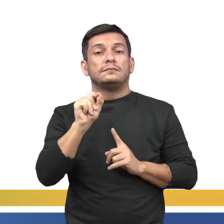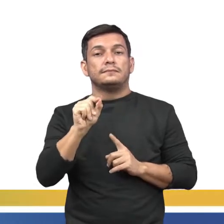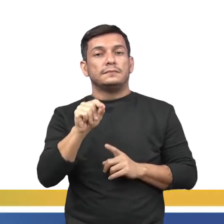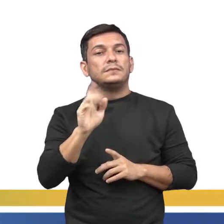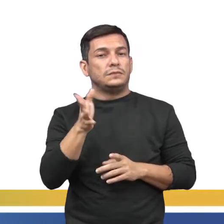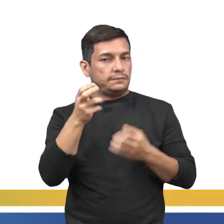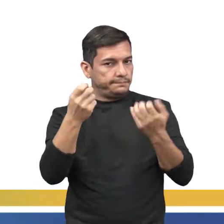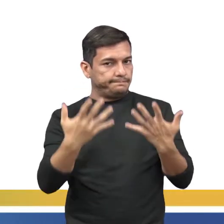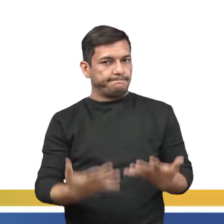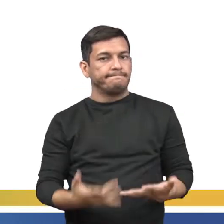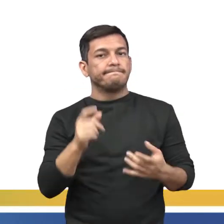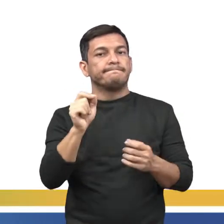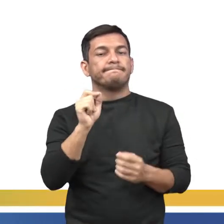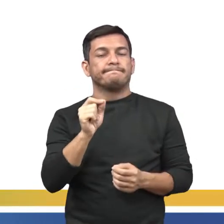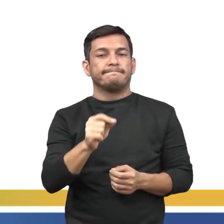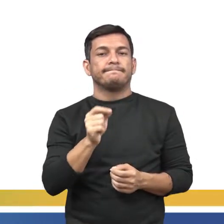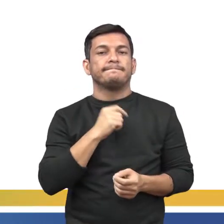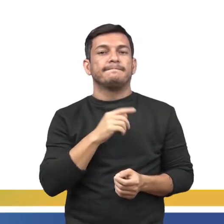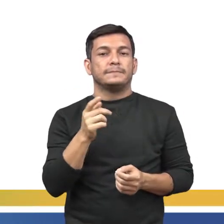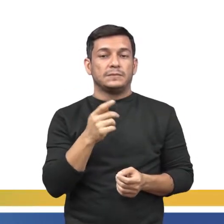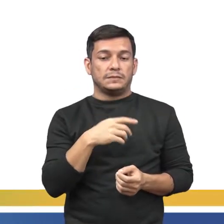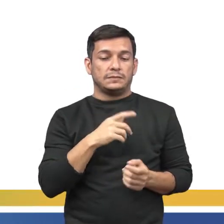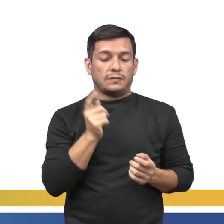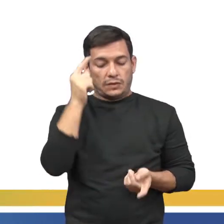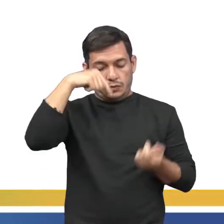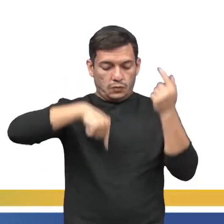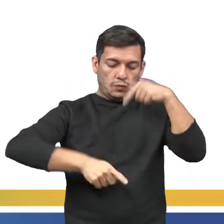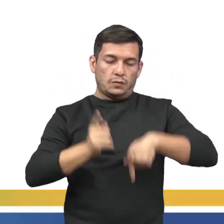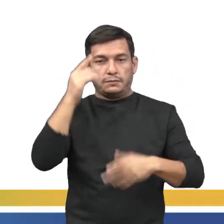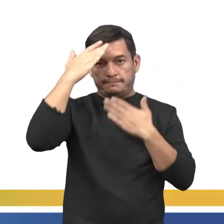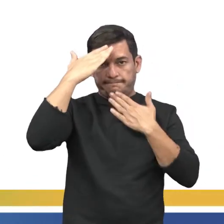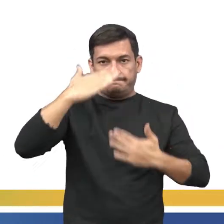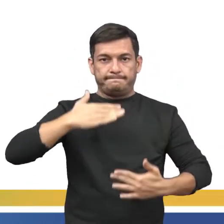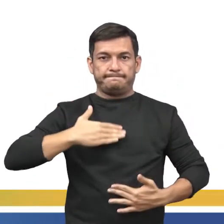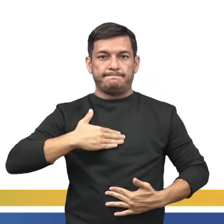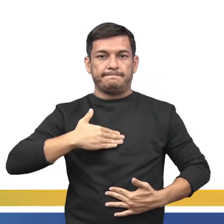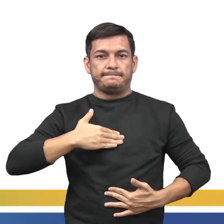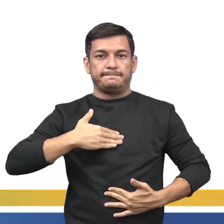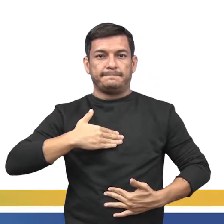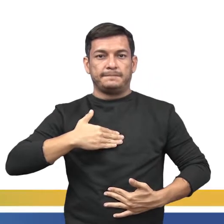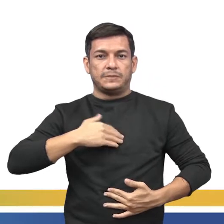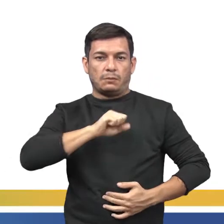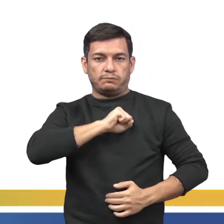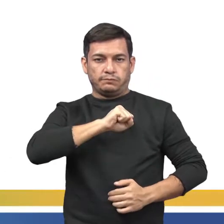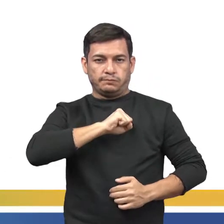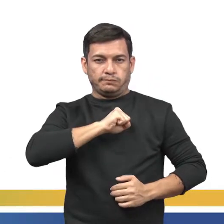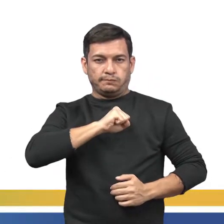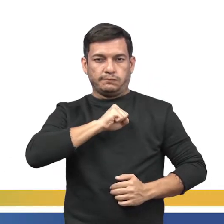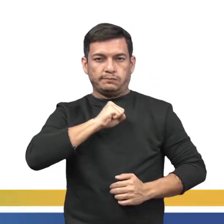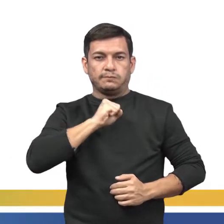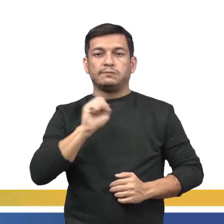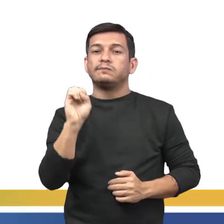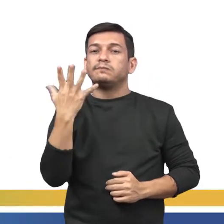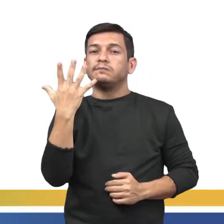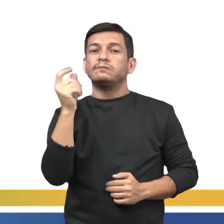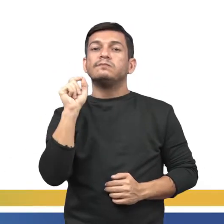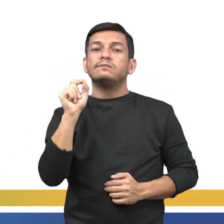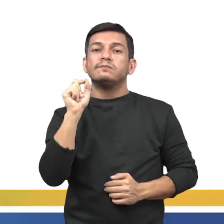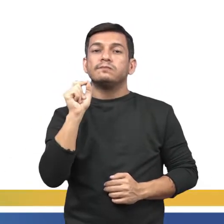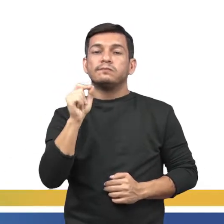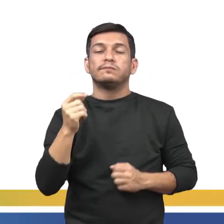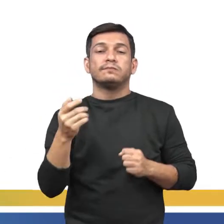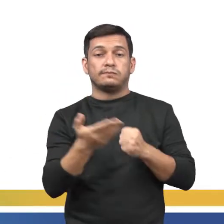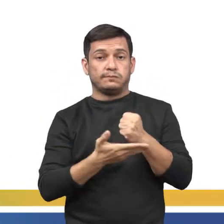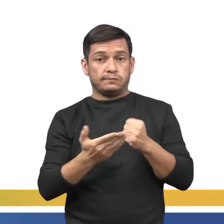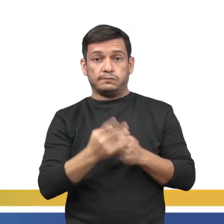gente já disse, de enviar o sangue para todo o nosso corpo. O bombeamento do sangue acontece graças a